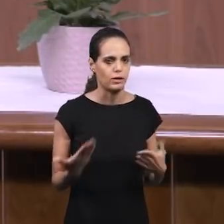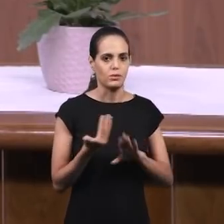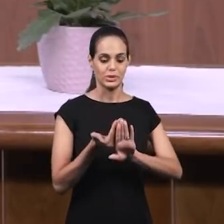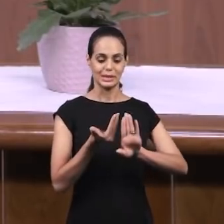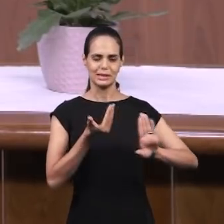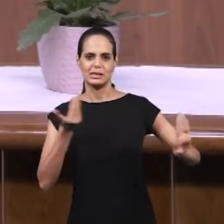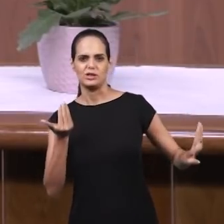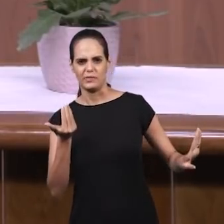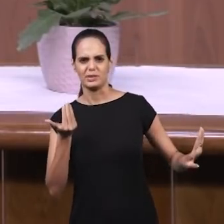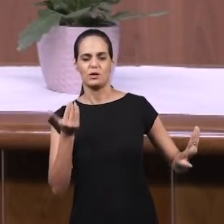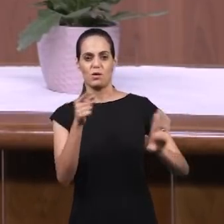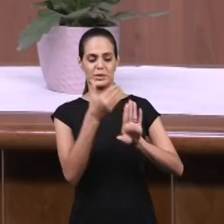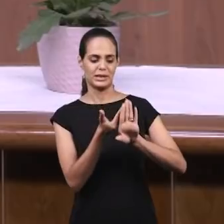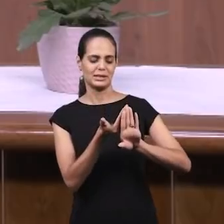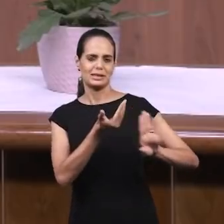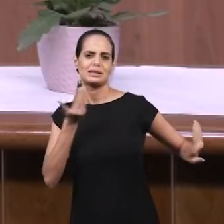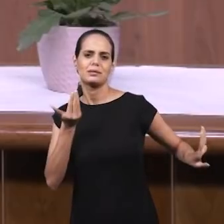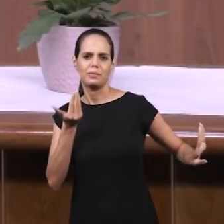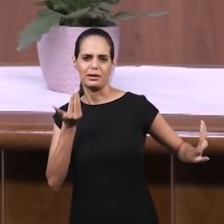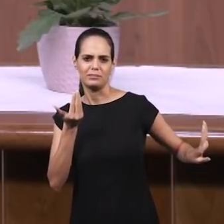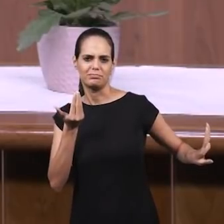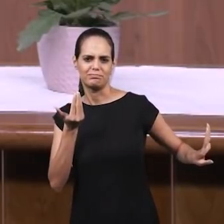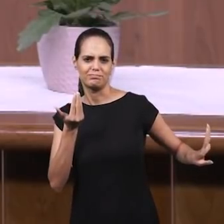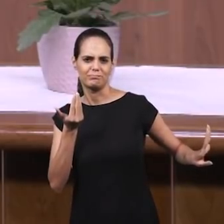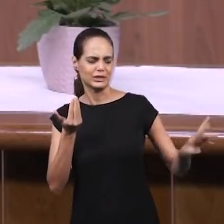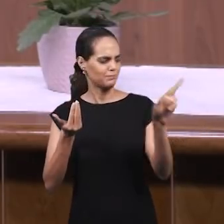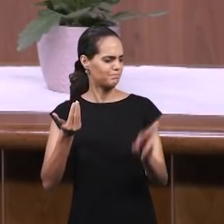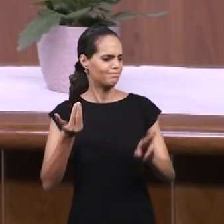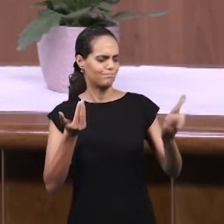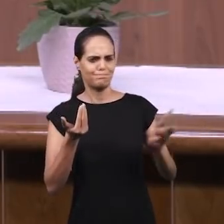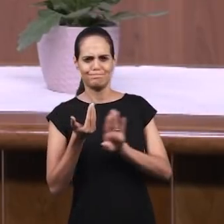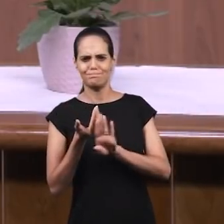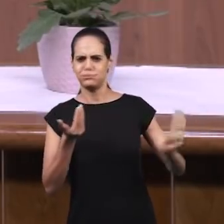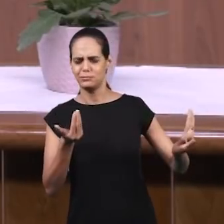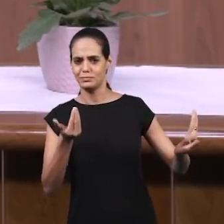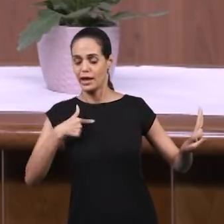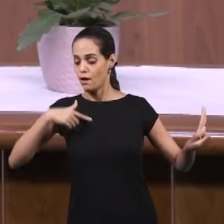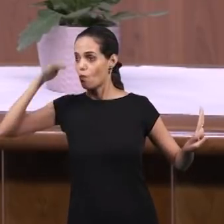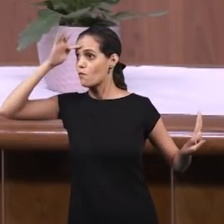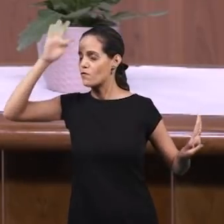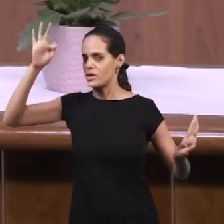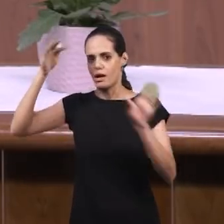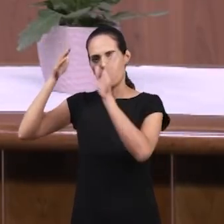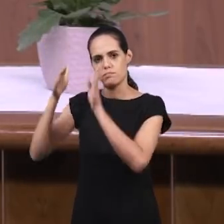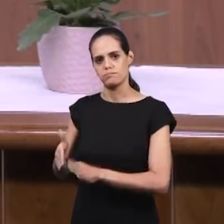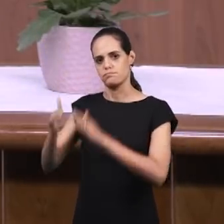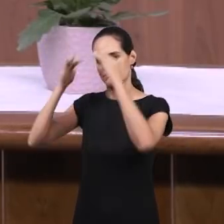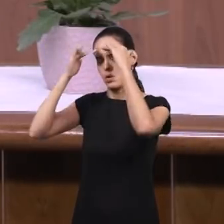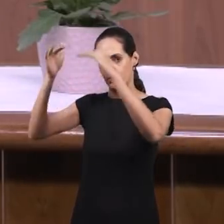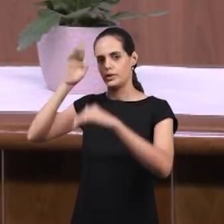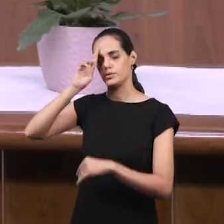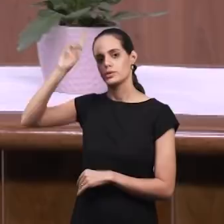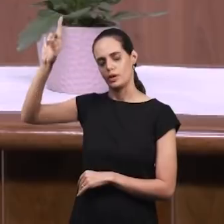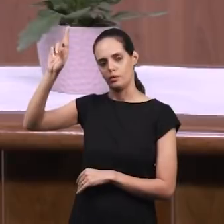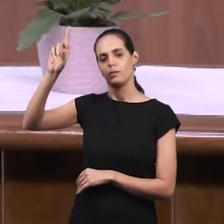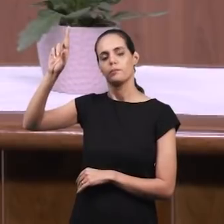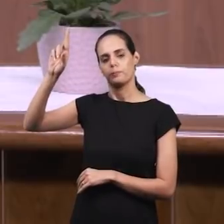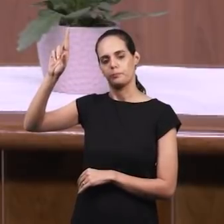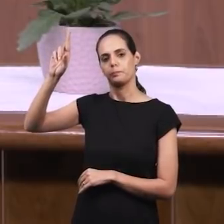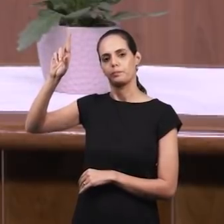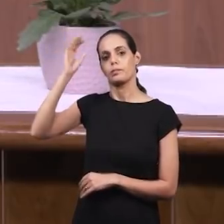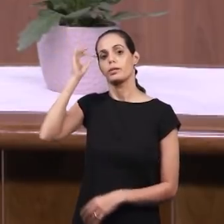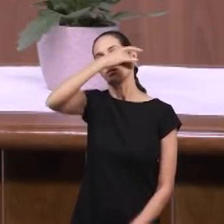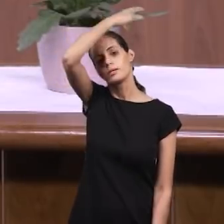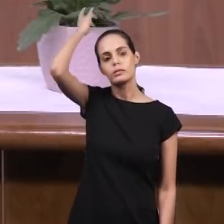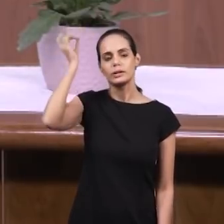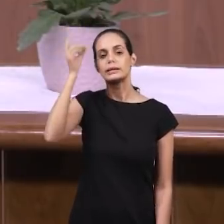santificação, irmãos, é o homem entender que o Espírito Santo, a função dele é preparar uma igreja, é preparar a